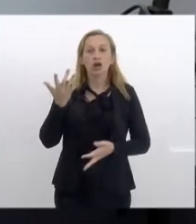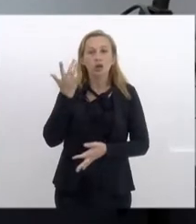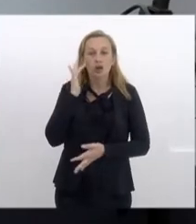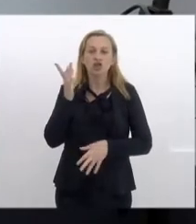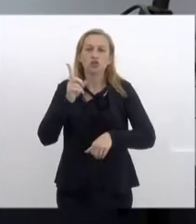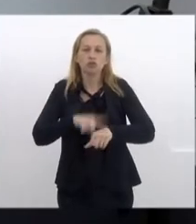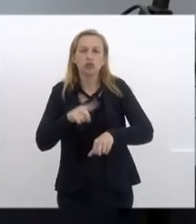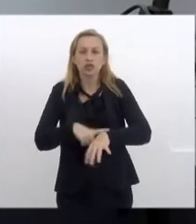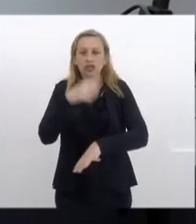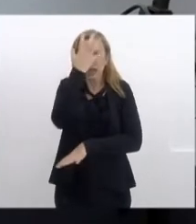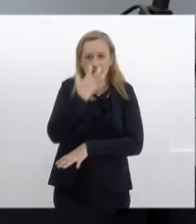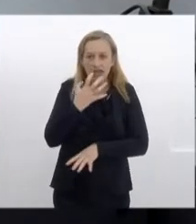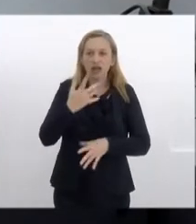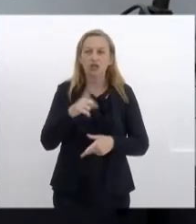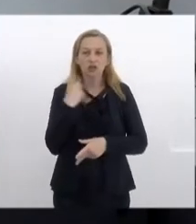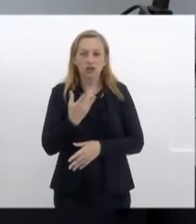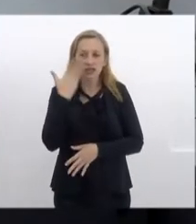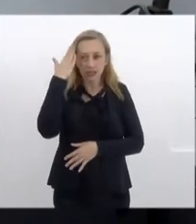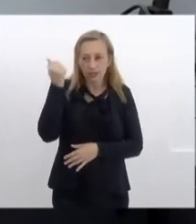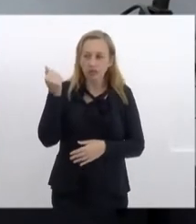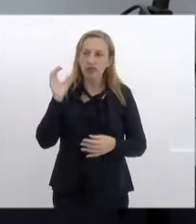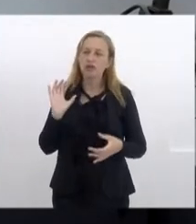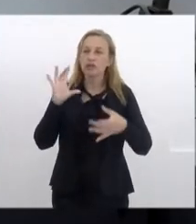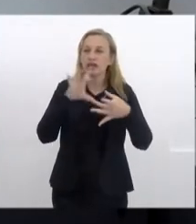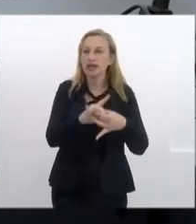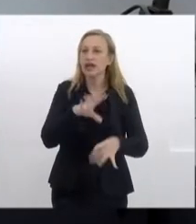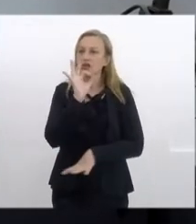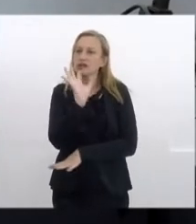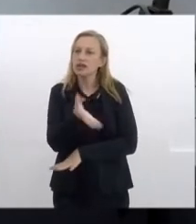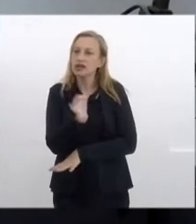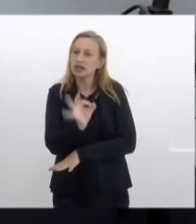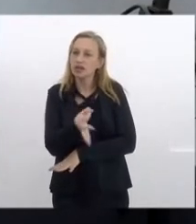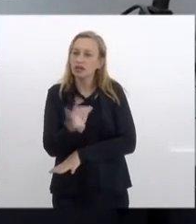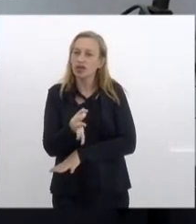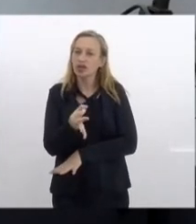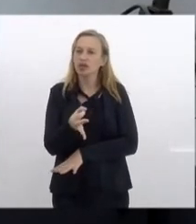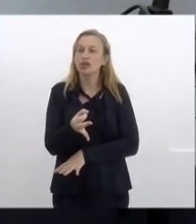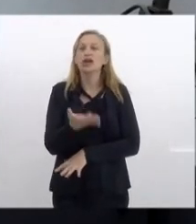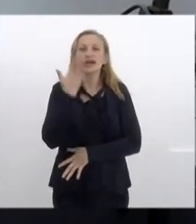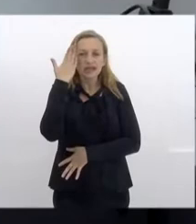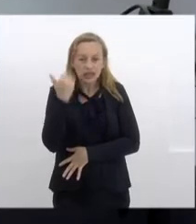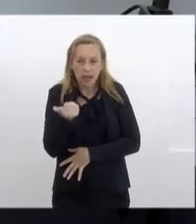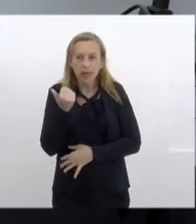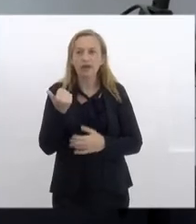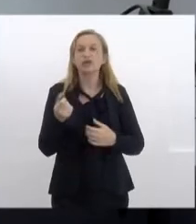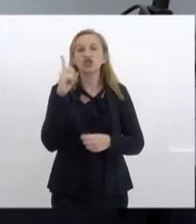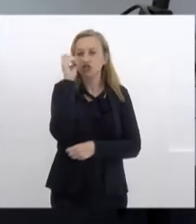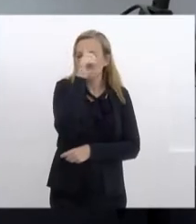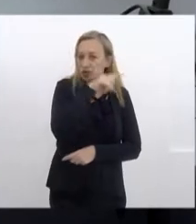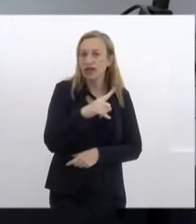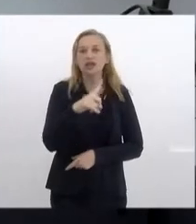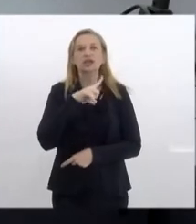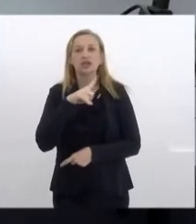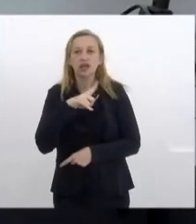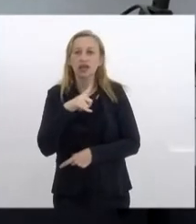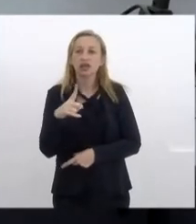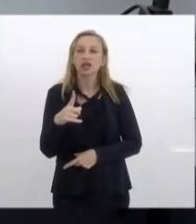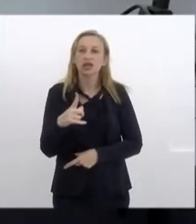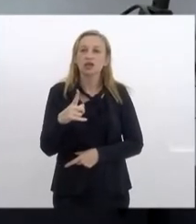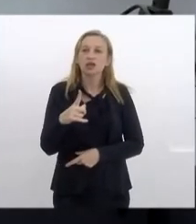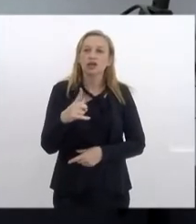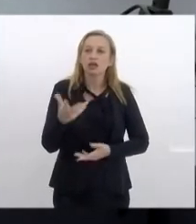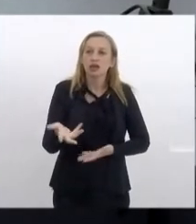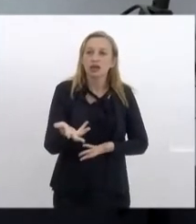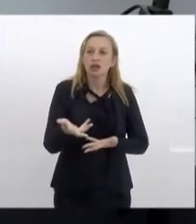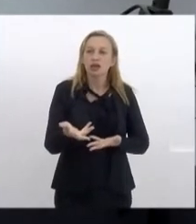né? Todos nós sabemos, a gente está diretamente ali, né, na ponta, né, e sabe as dificuldades que tem os acolhidos